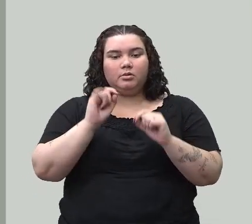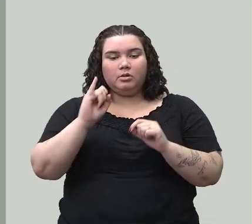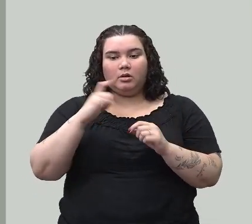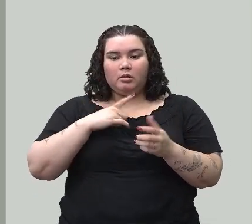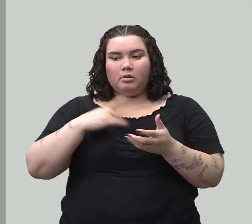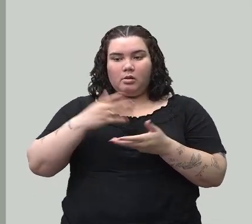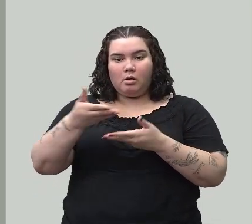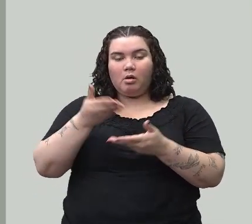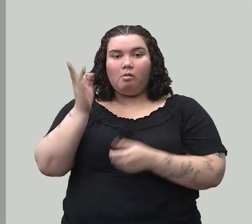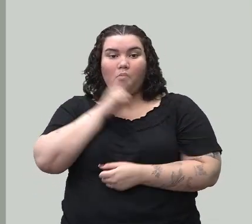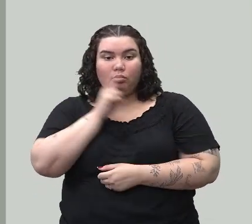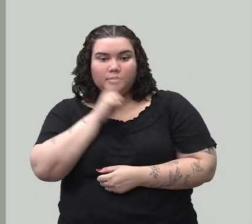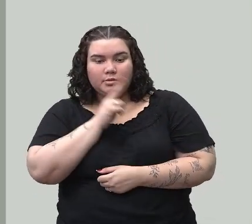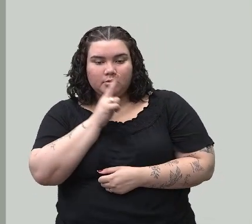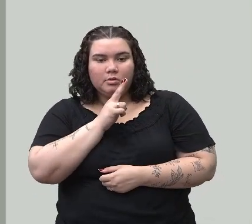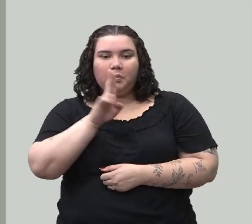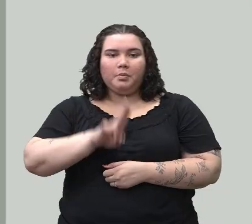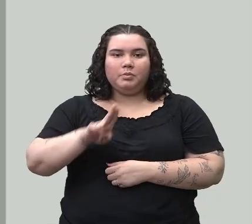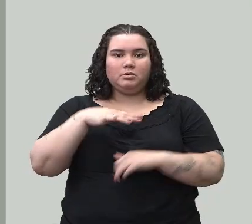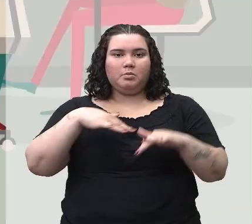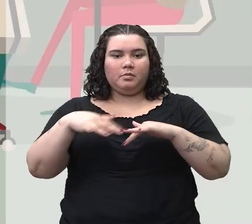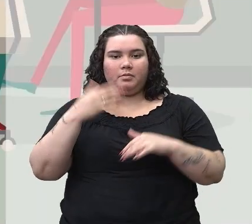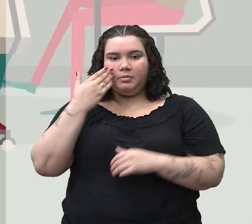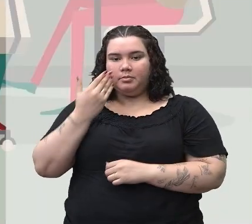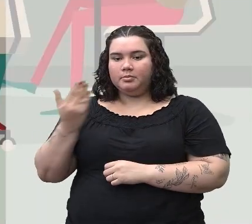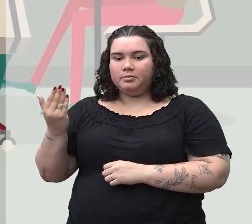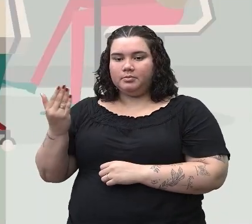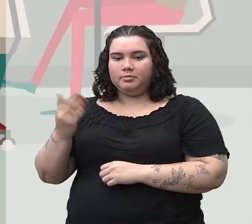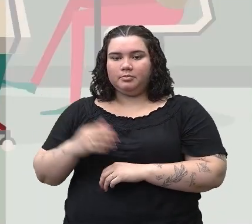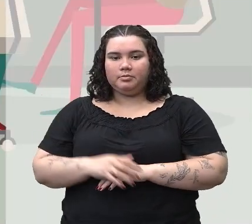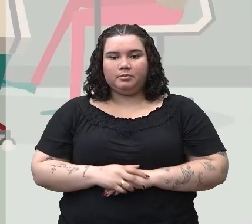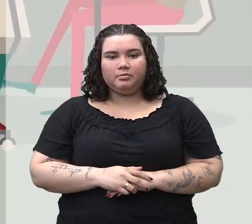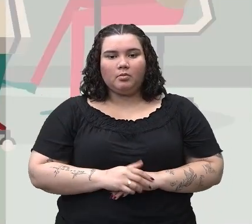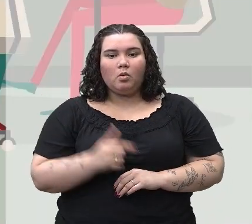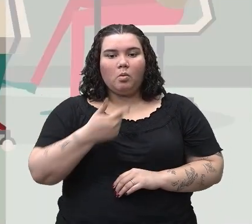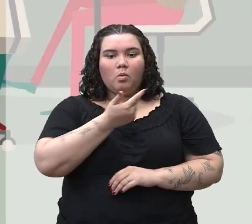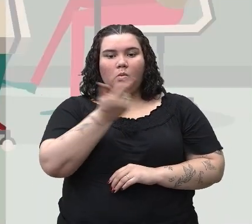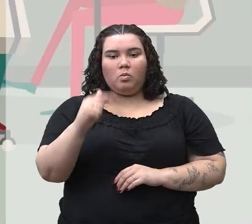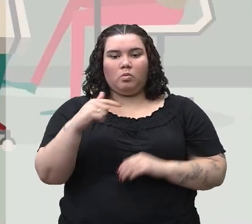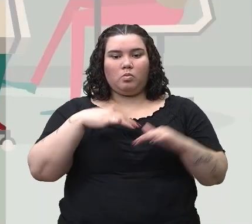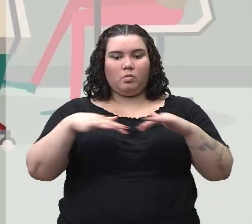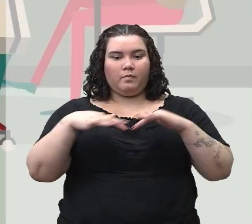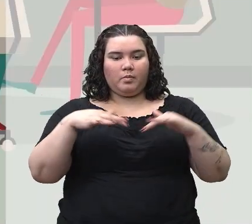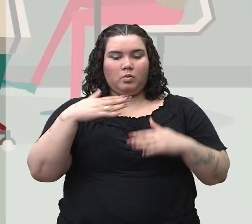ou urgência, as mãos venham para a cintura. Outra